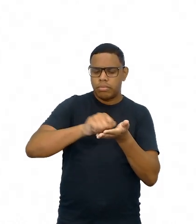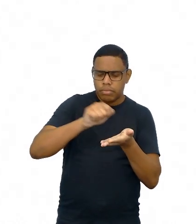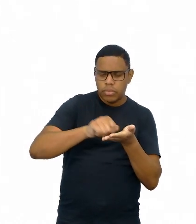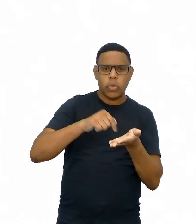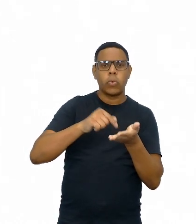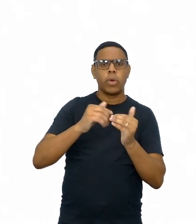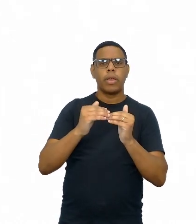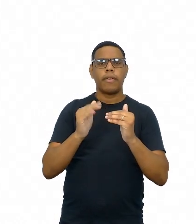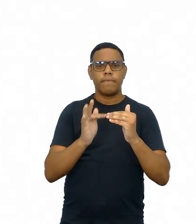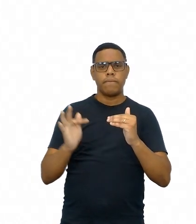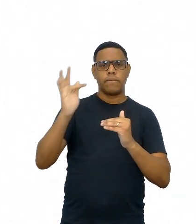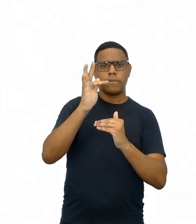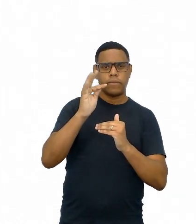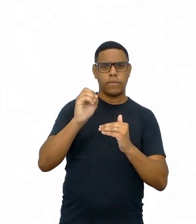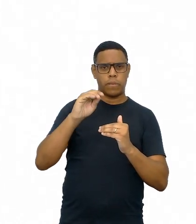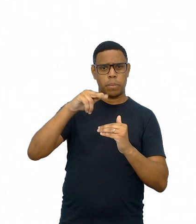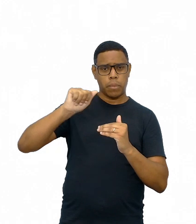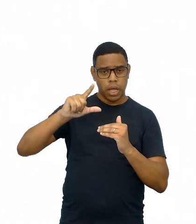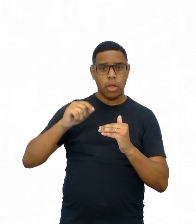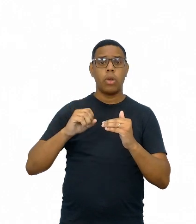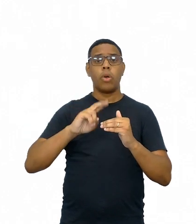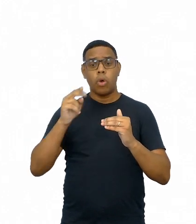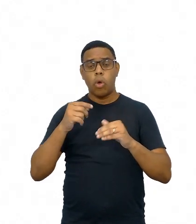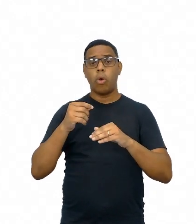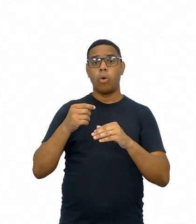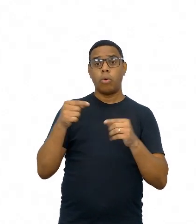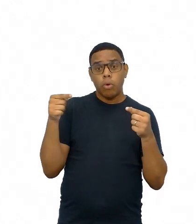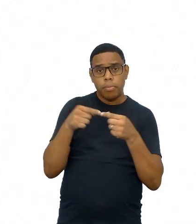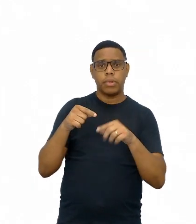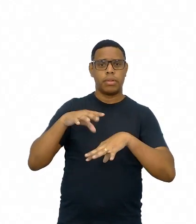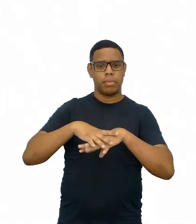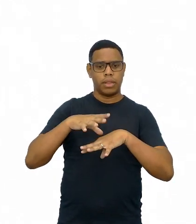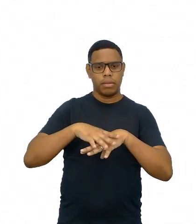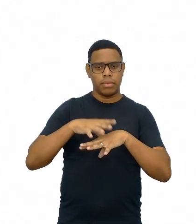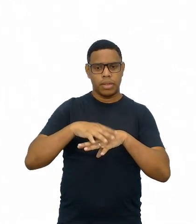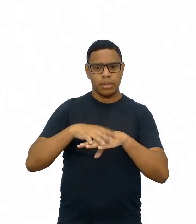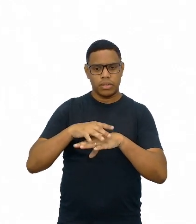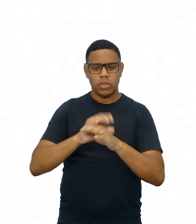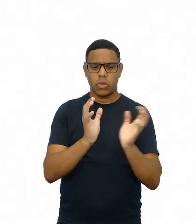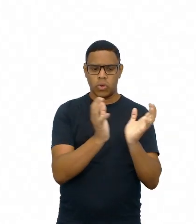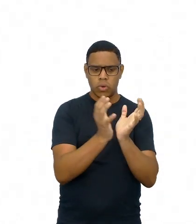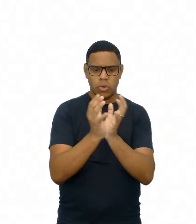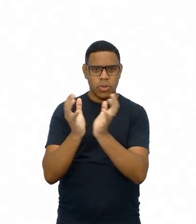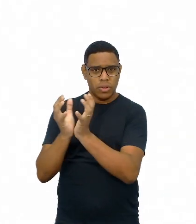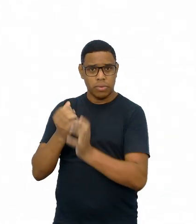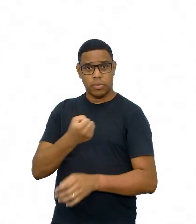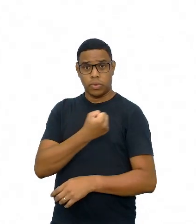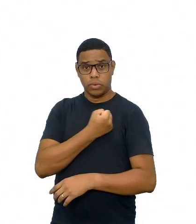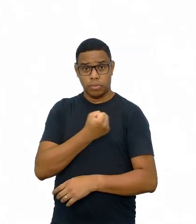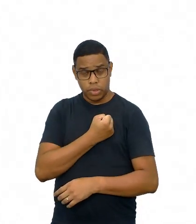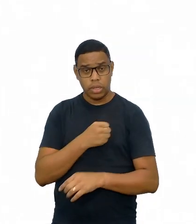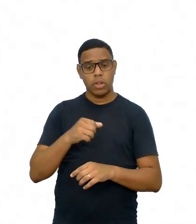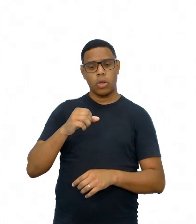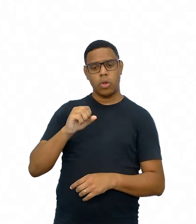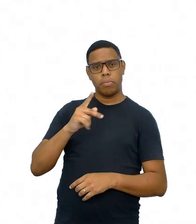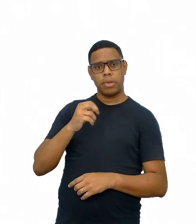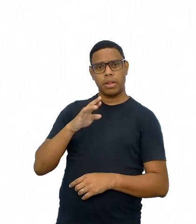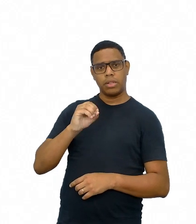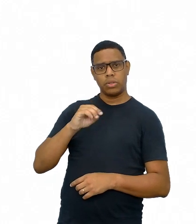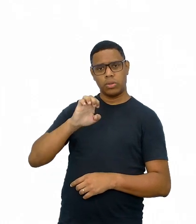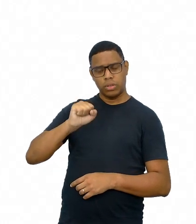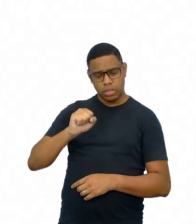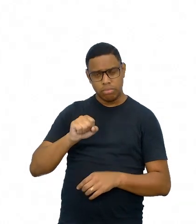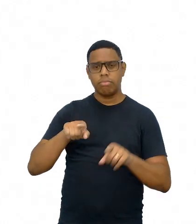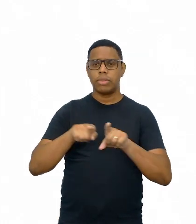formal ou em uma linguagem matemática as estruturas dos conjuntos numéricos, das operações e de